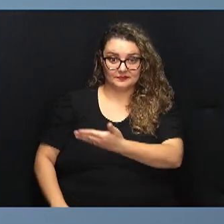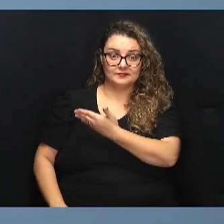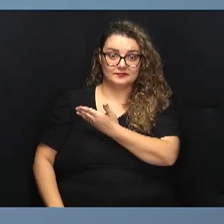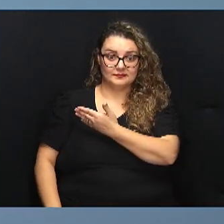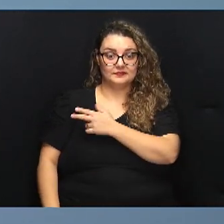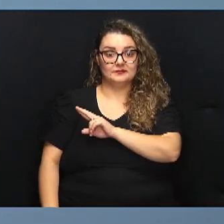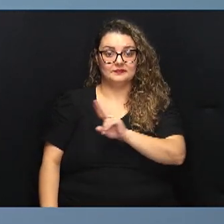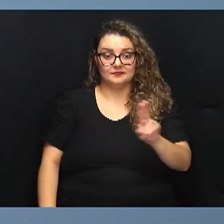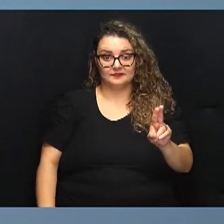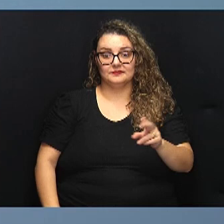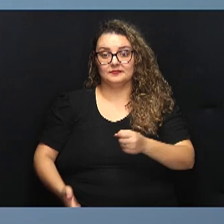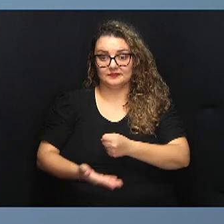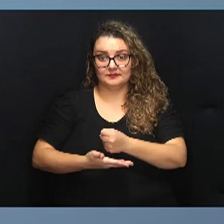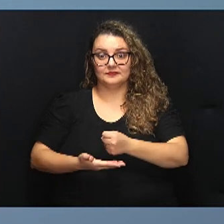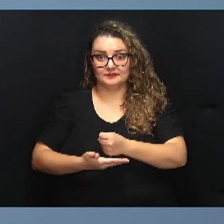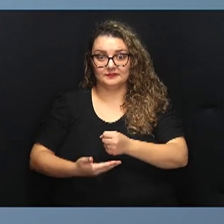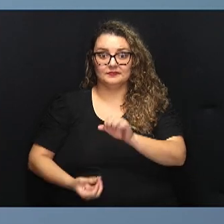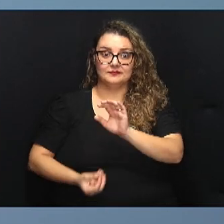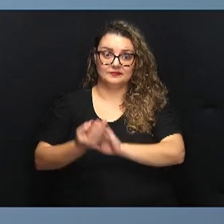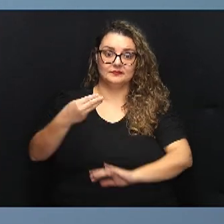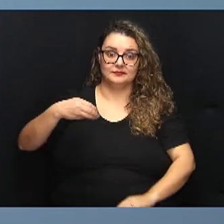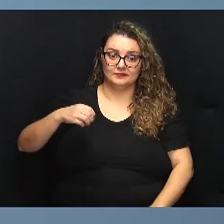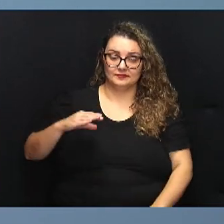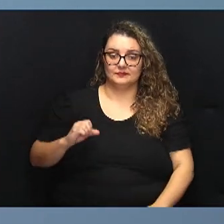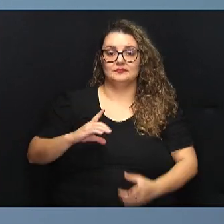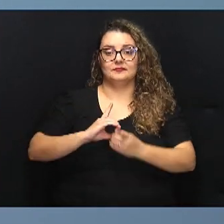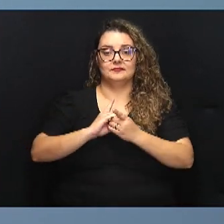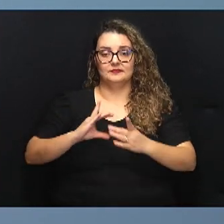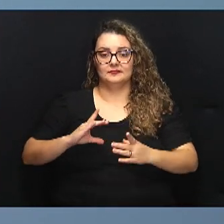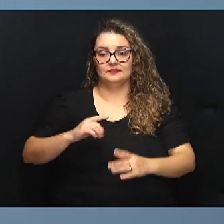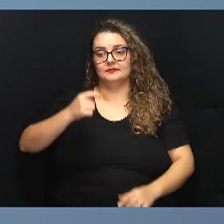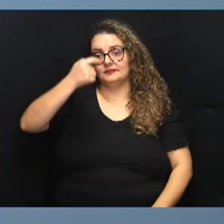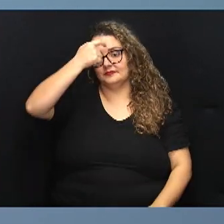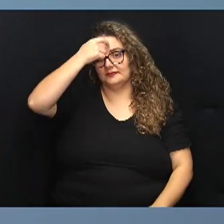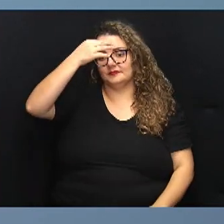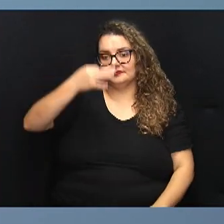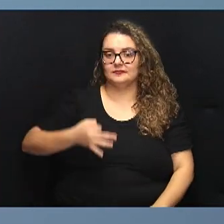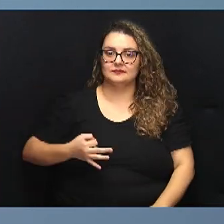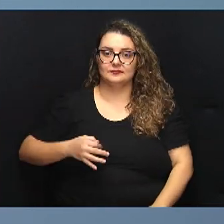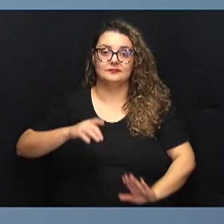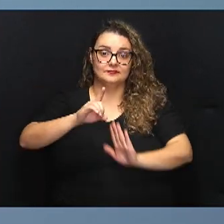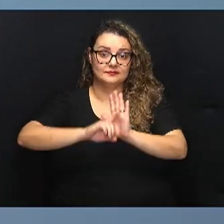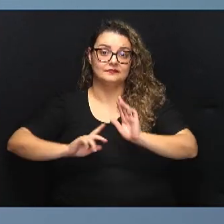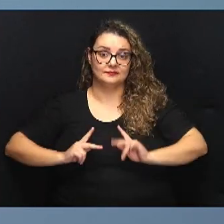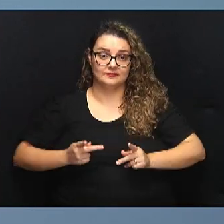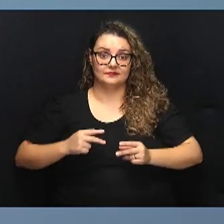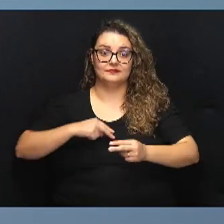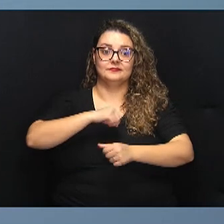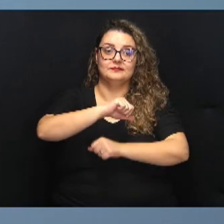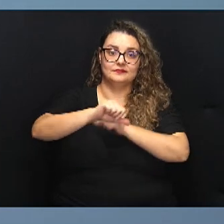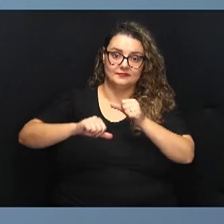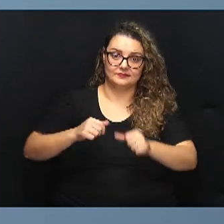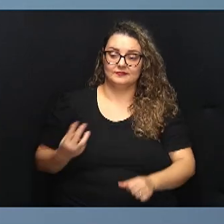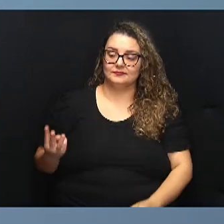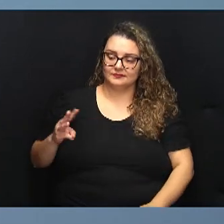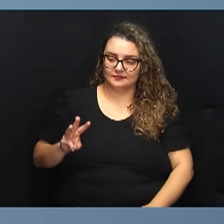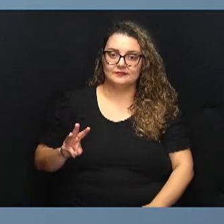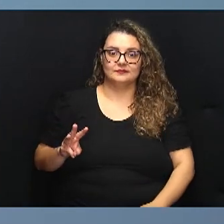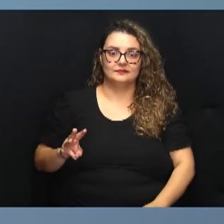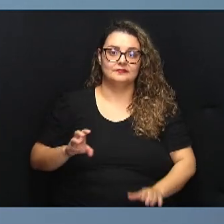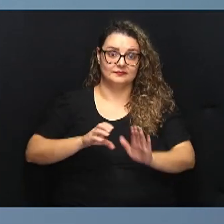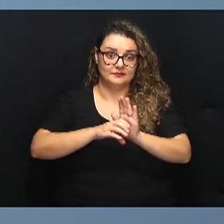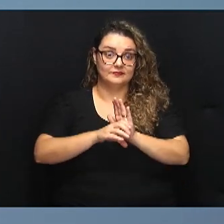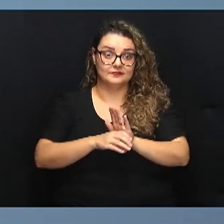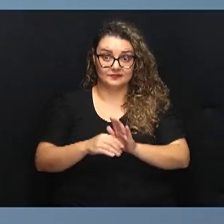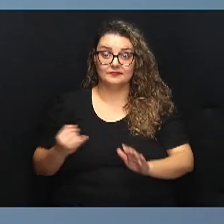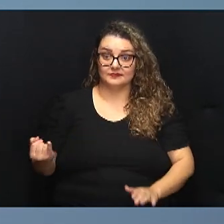nomes dos pilares que fundam o MECA, que são a democracia, a cidadania e direitos humanos, e a gente transformou esses três conceitos, né, que são